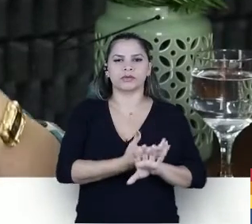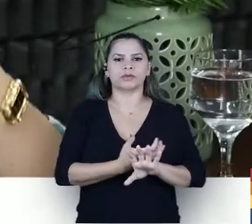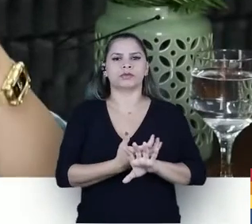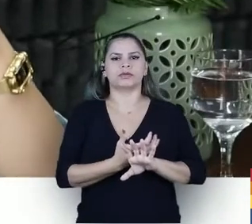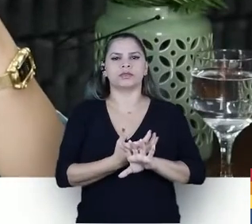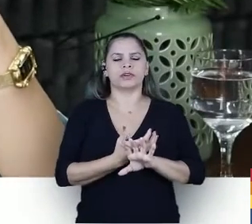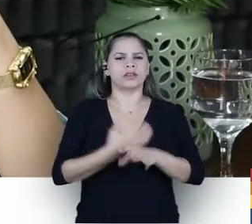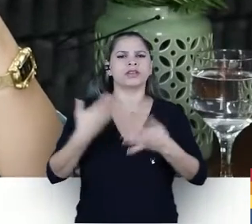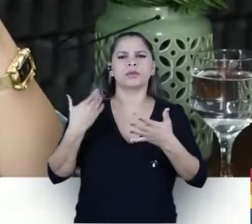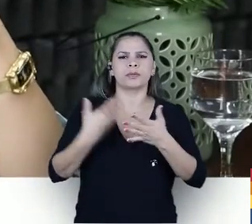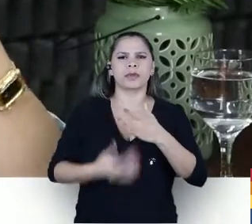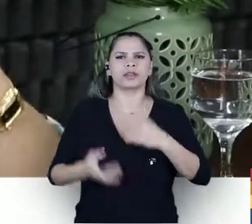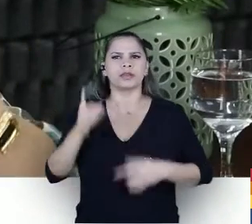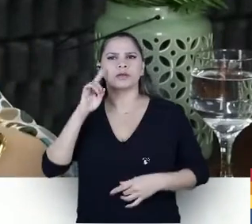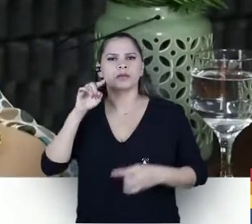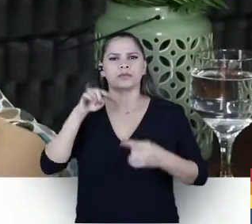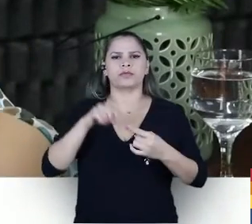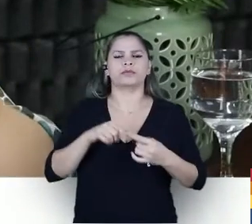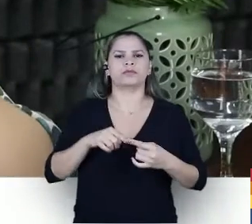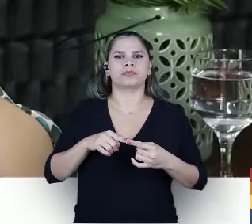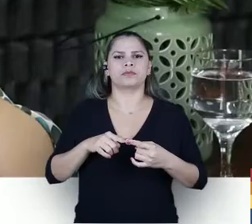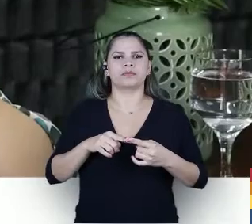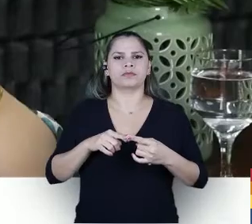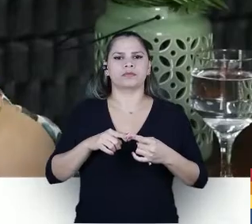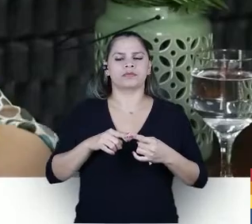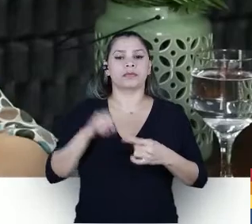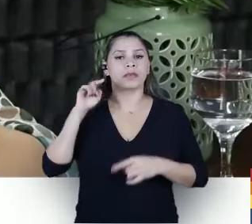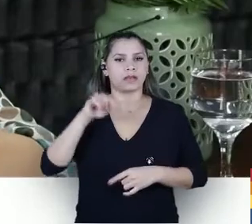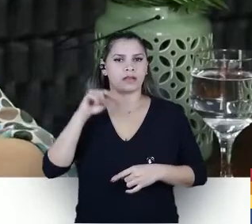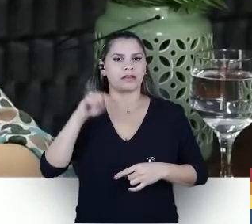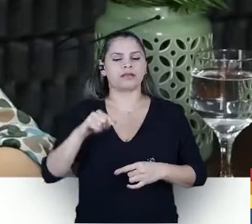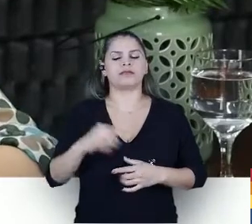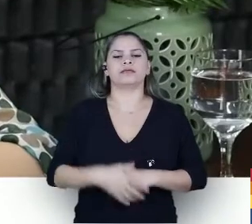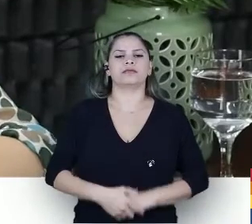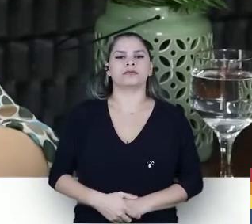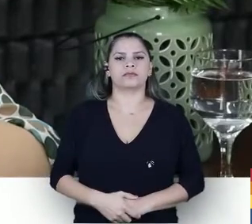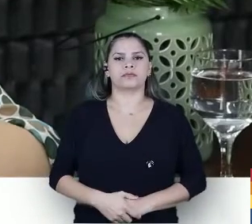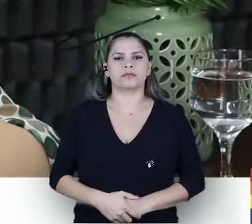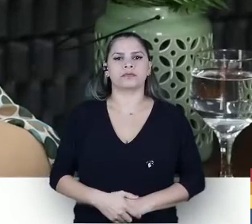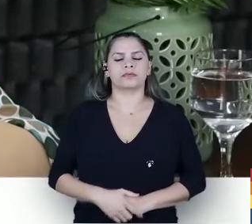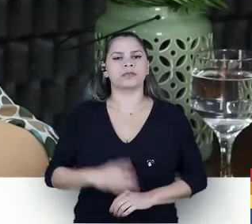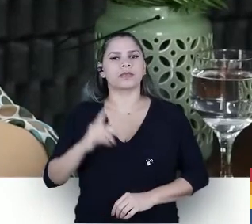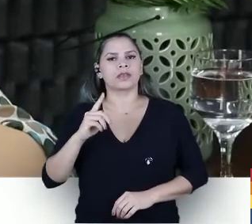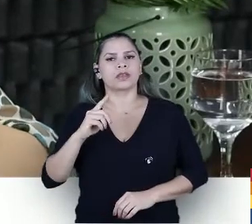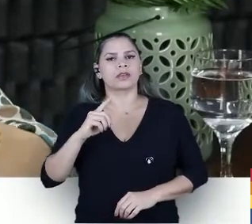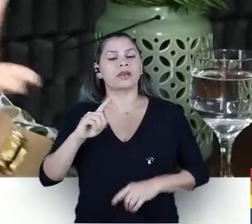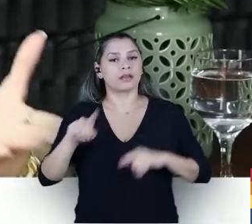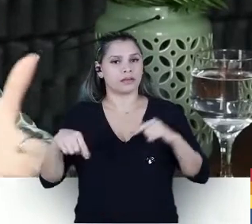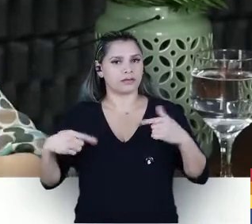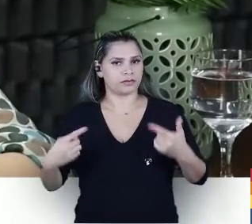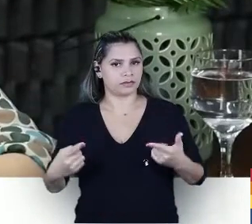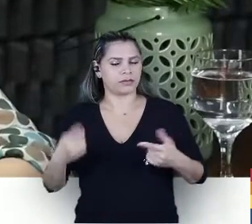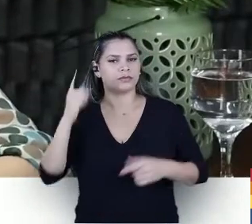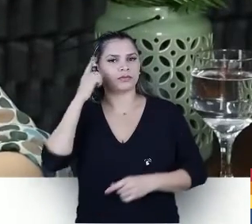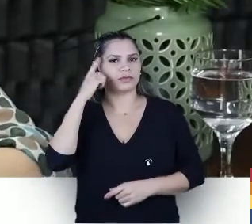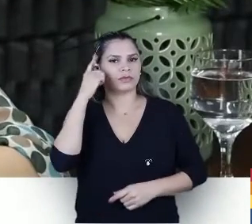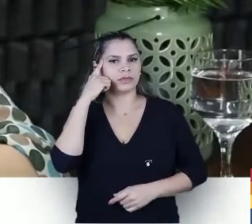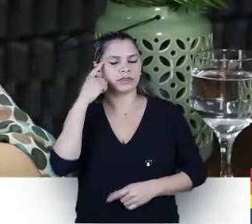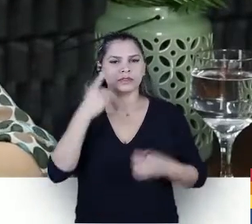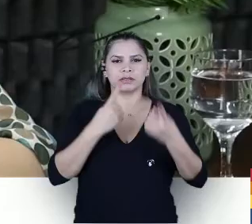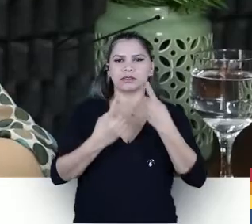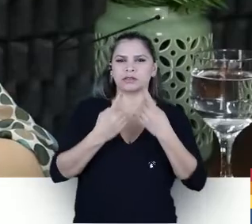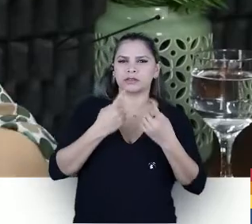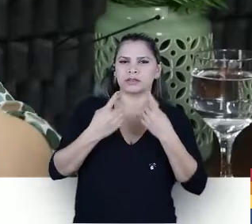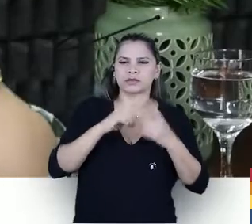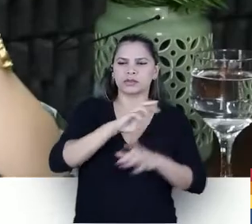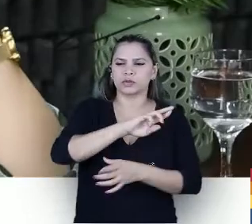trabalhar o conteúdo, os elementos do seu componente, não perdendo de vista todos esses âmbitos,